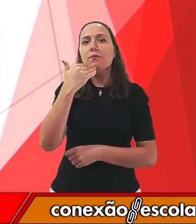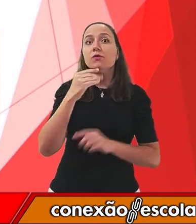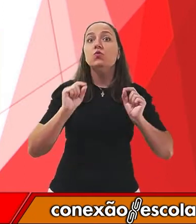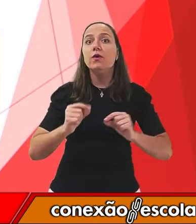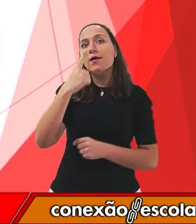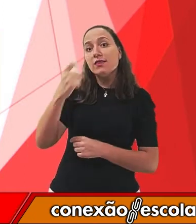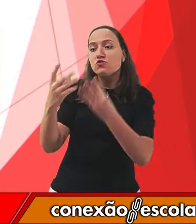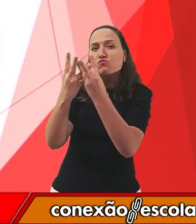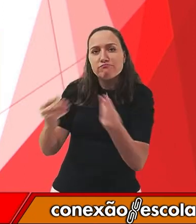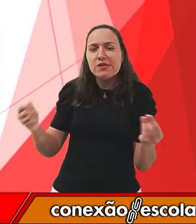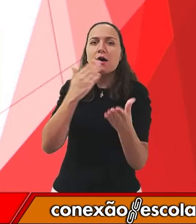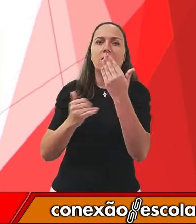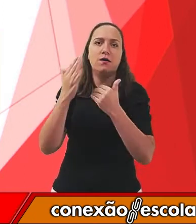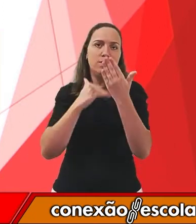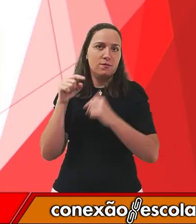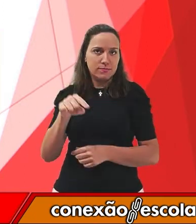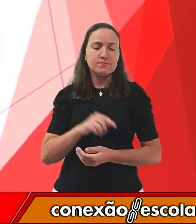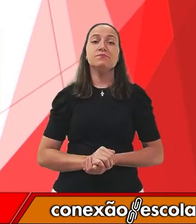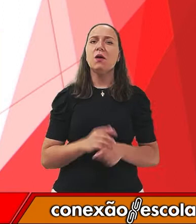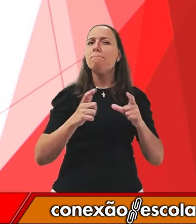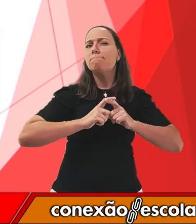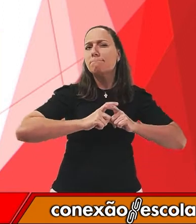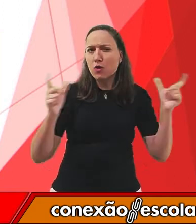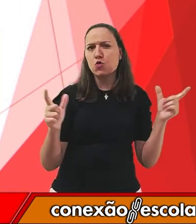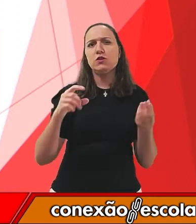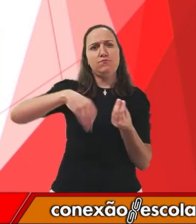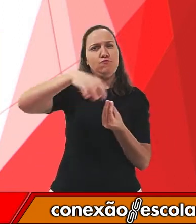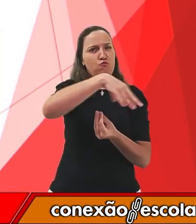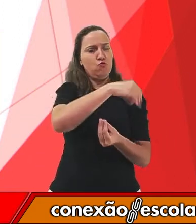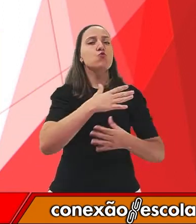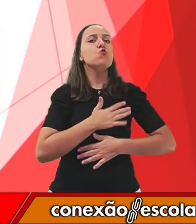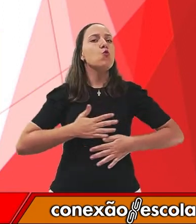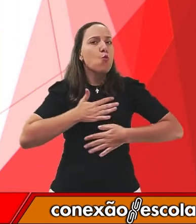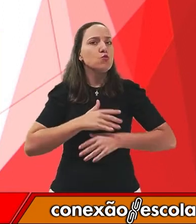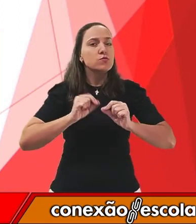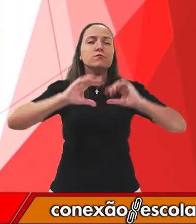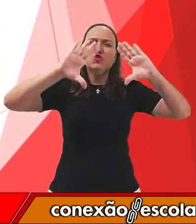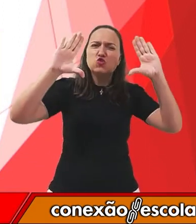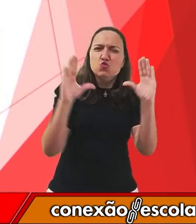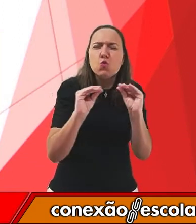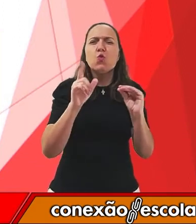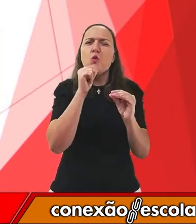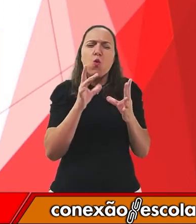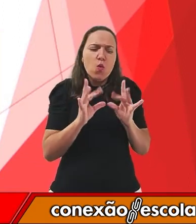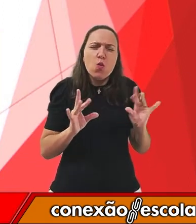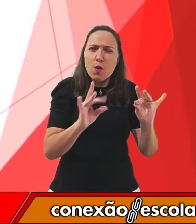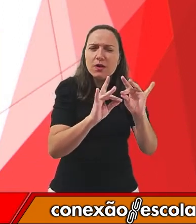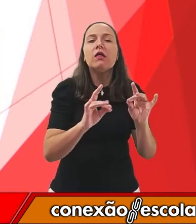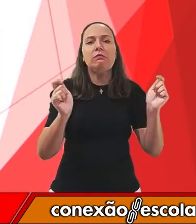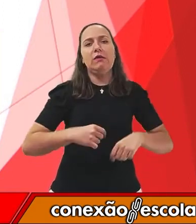a decomposição. A maioria desses seres vivos gostam de um ambiente úmido e escuro para